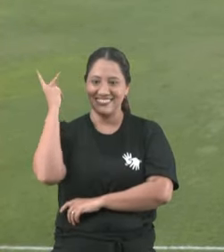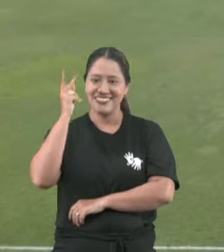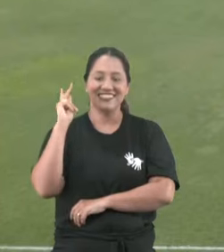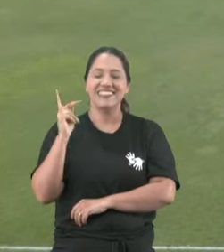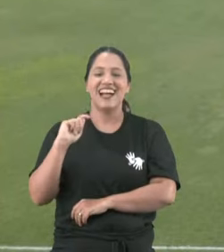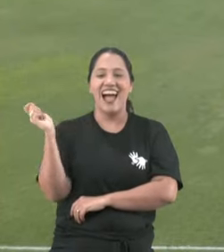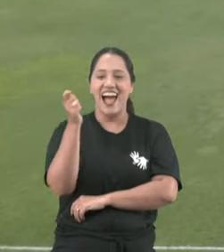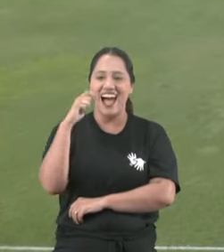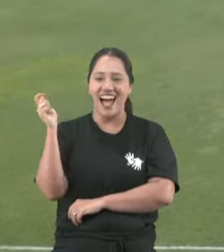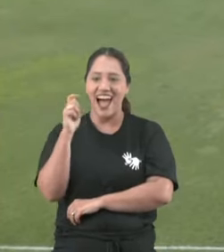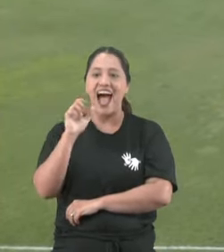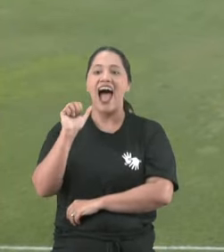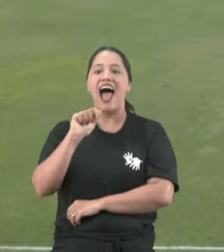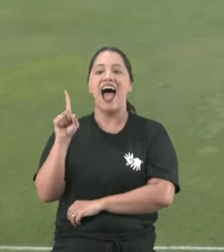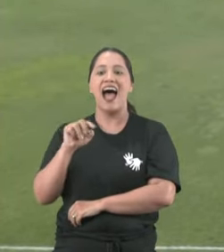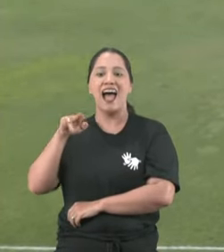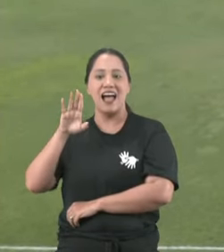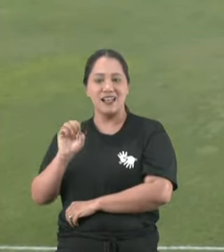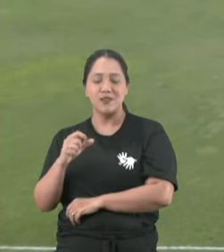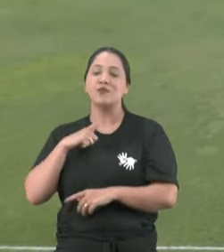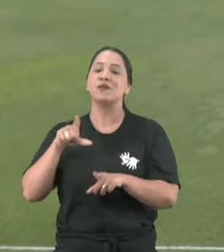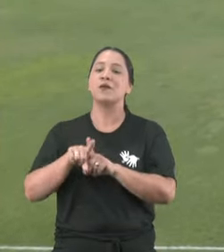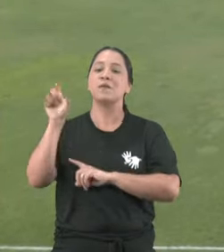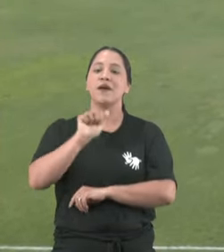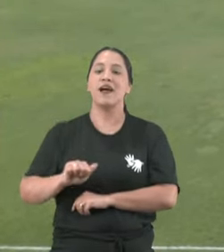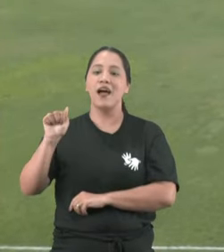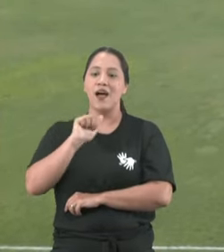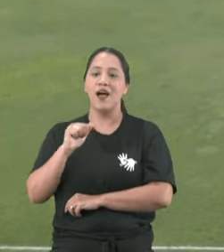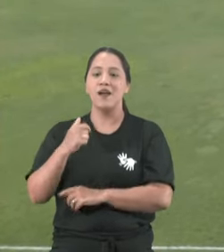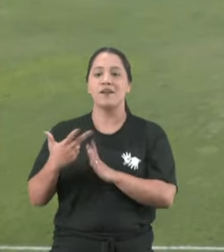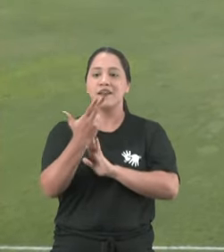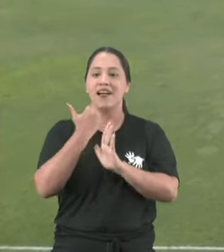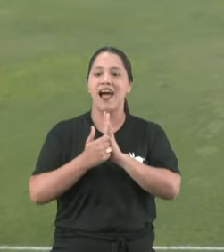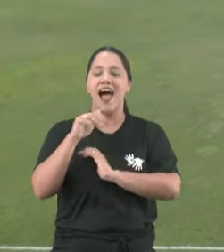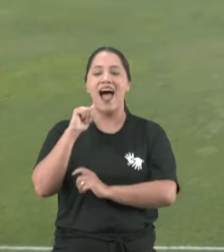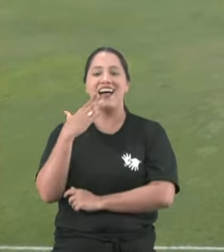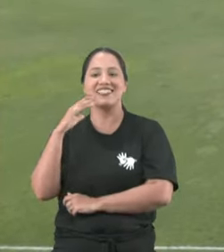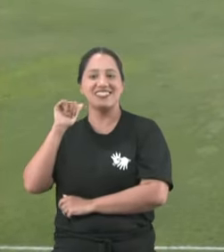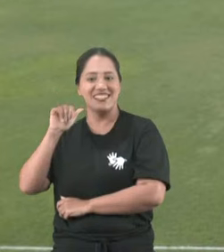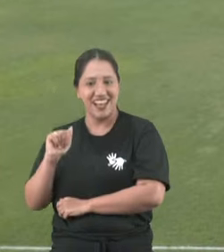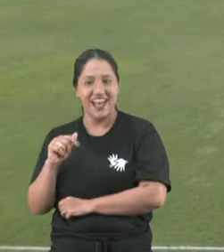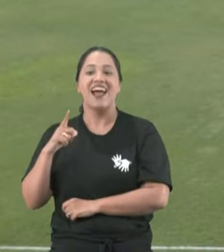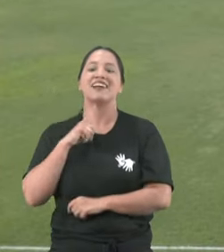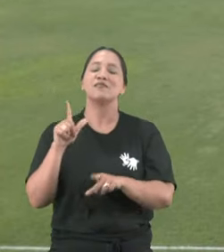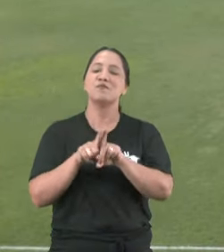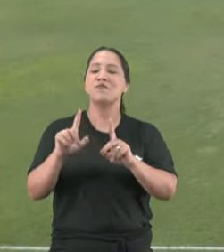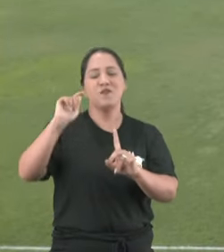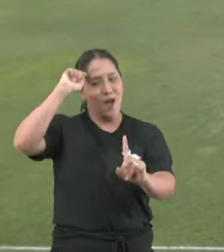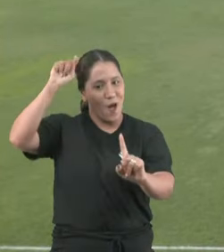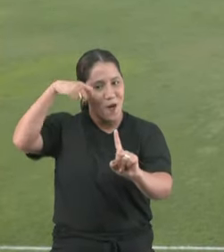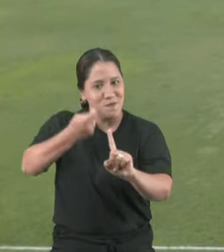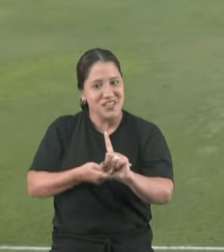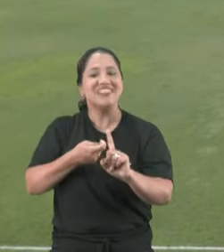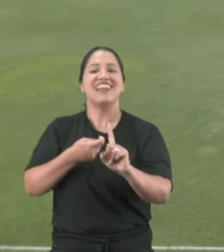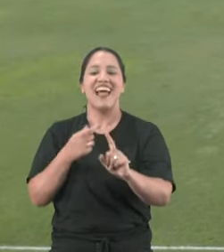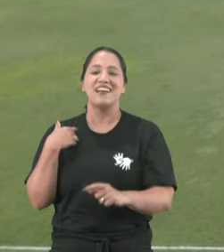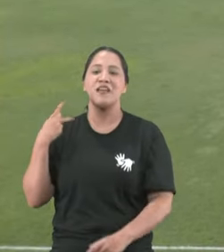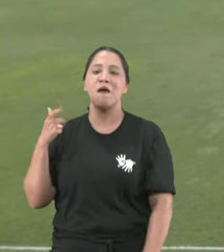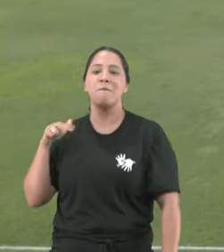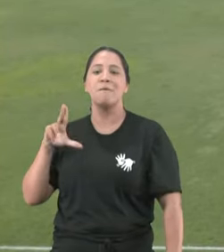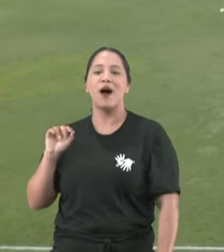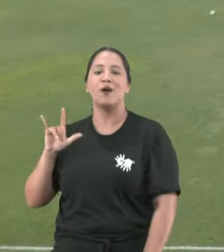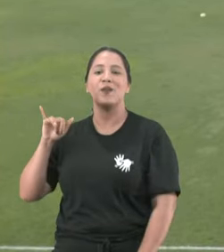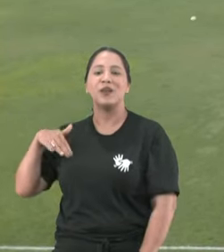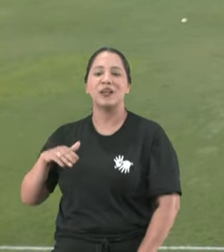Azul Benefícios, e também a Associação dos Cronistas, a ACEA, também fez essa homenagem ao nosso Paulo Lima,